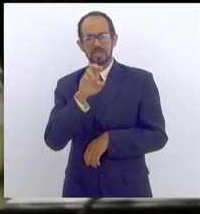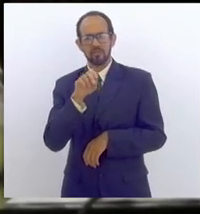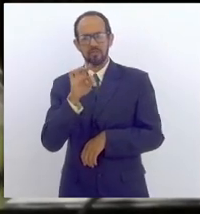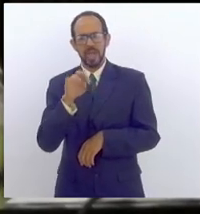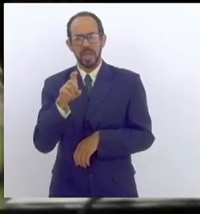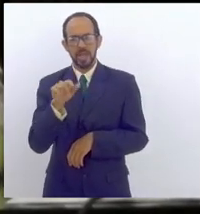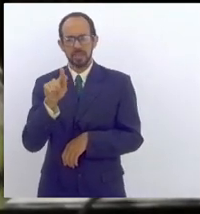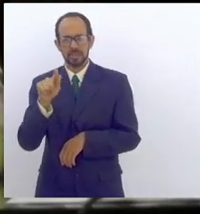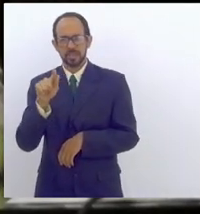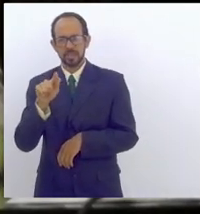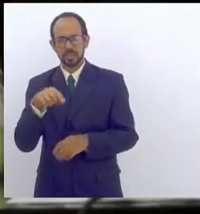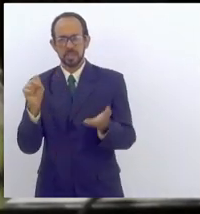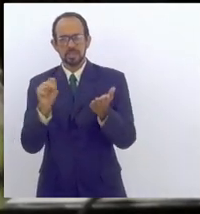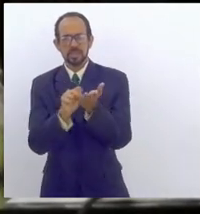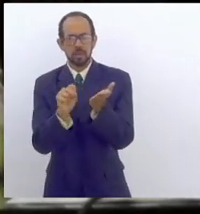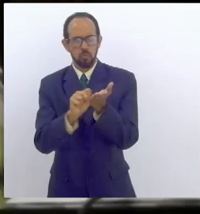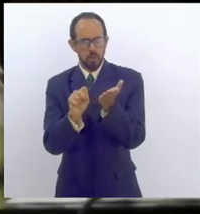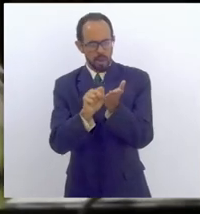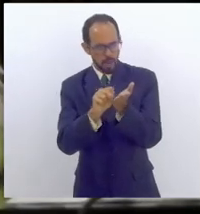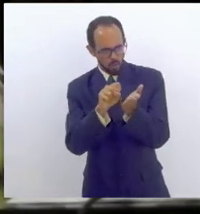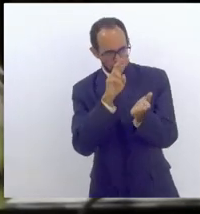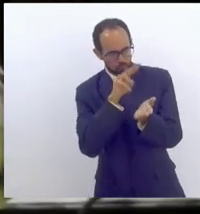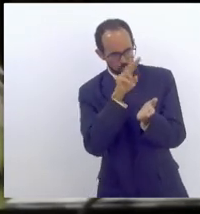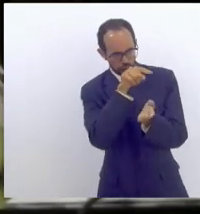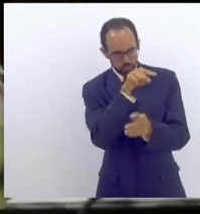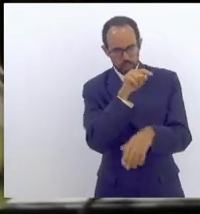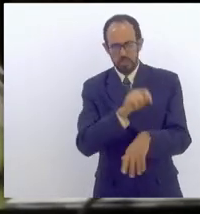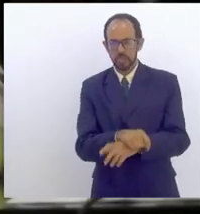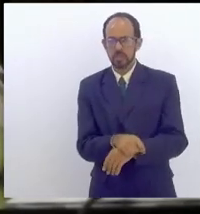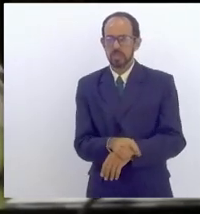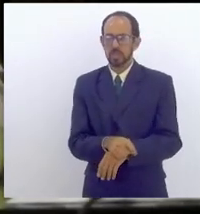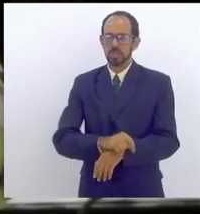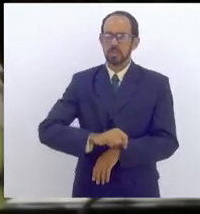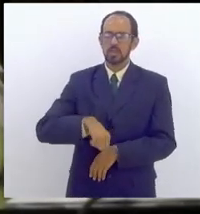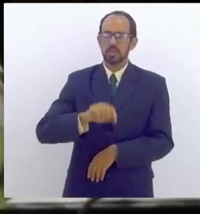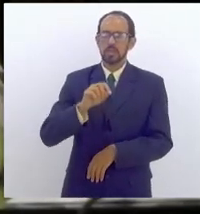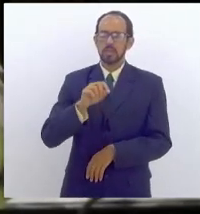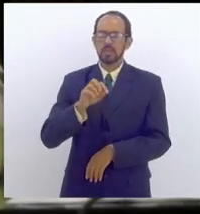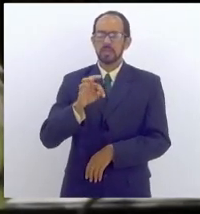Samuel Malafaia, eu vi o Samu. Tandy Vieira.